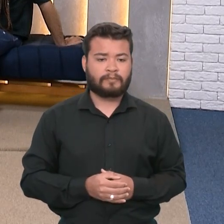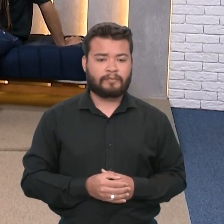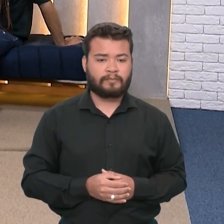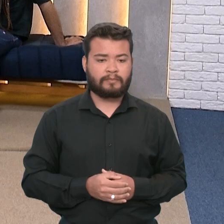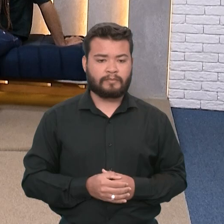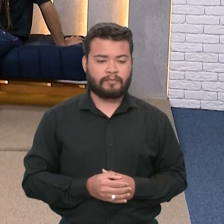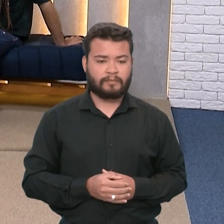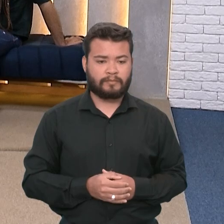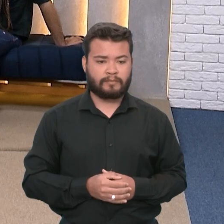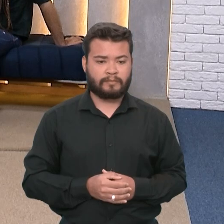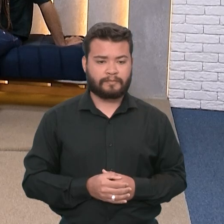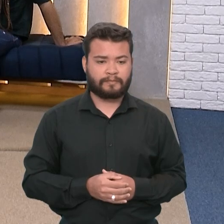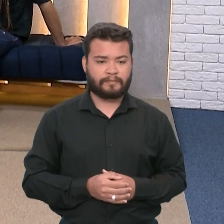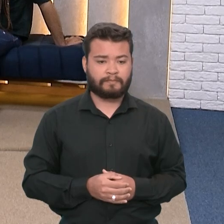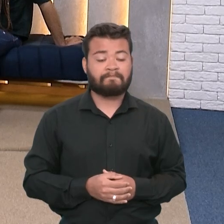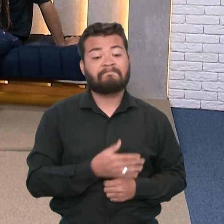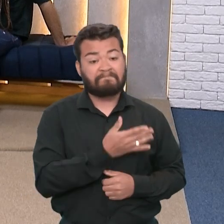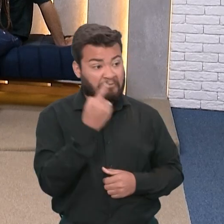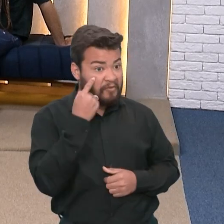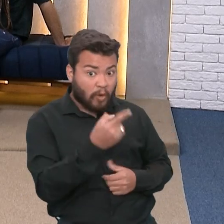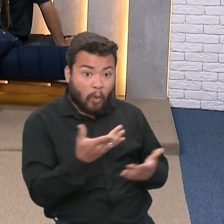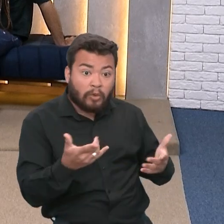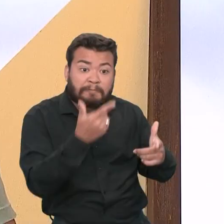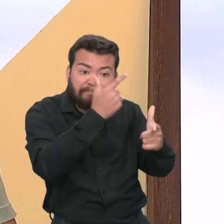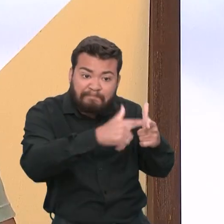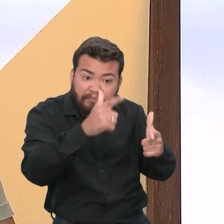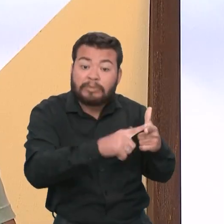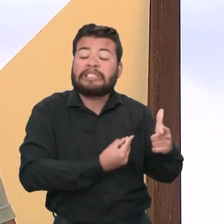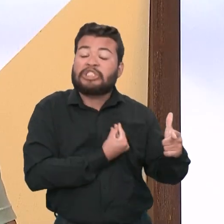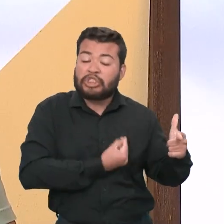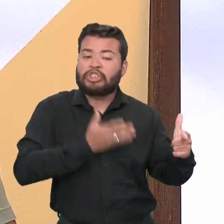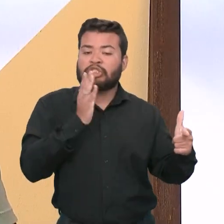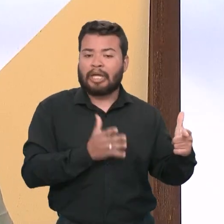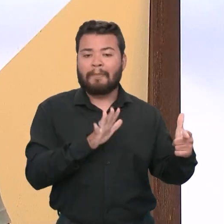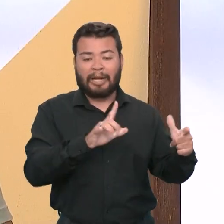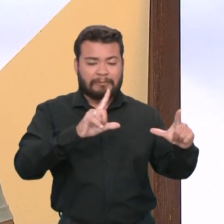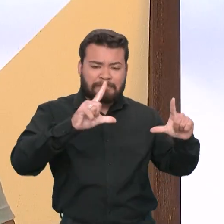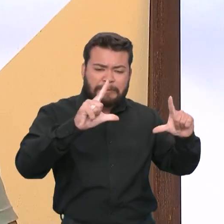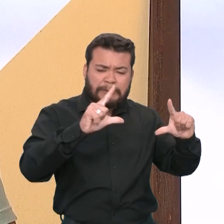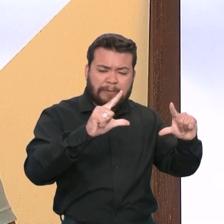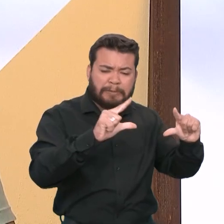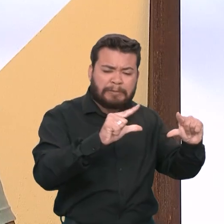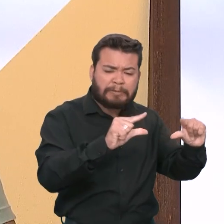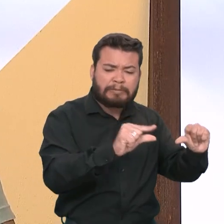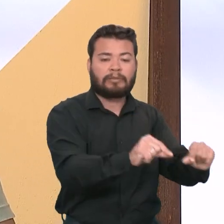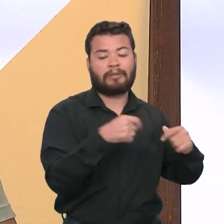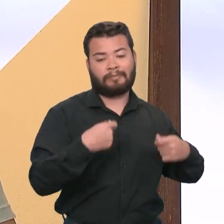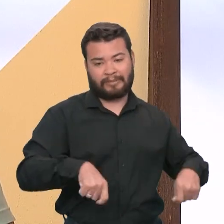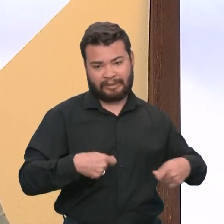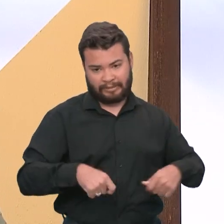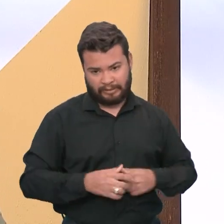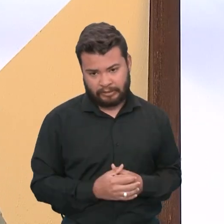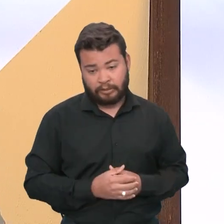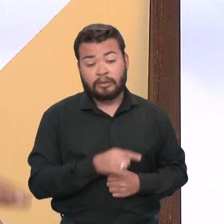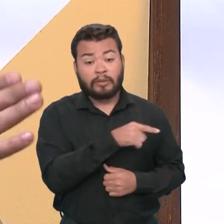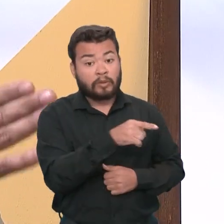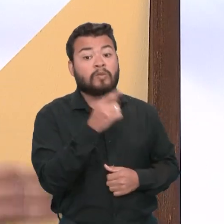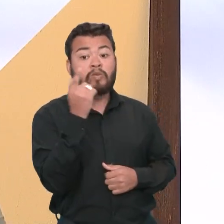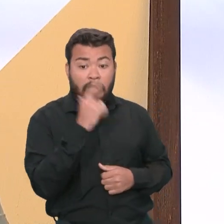tentar mitigar esse impacto assim, que a gente tem nessas terras vai trazer ali um benefício